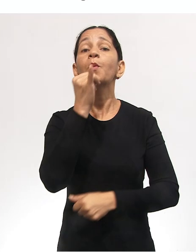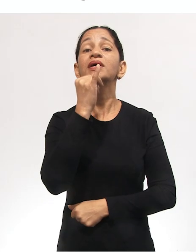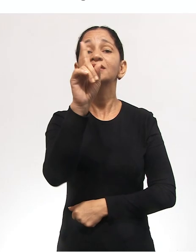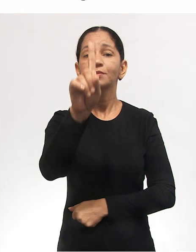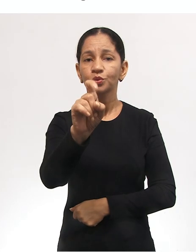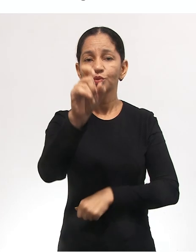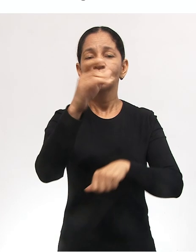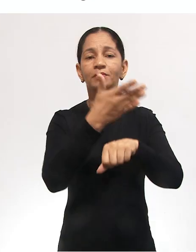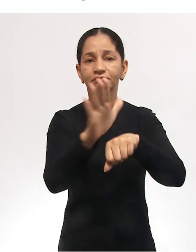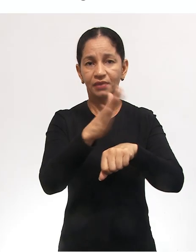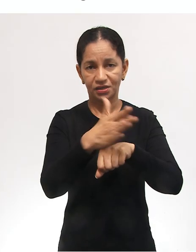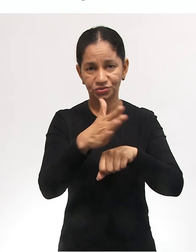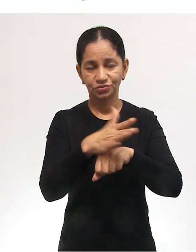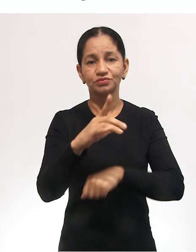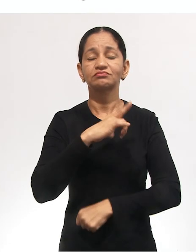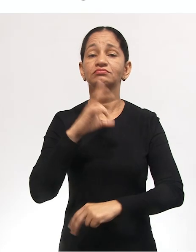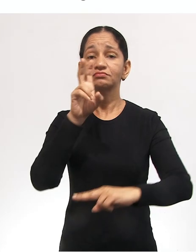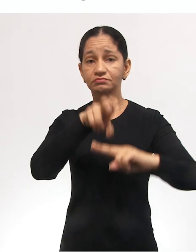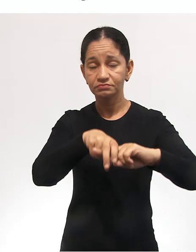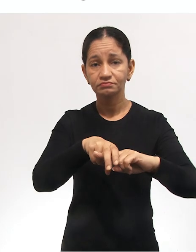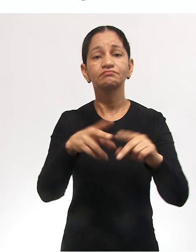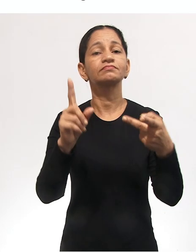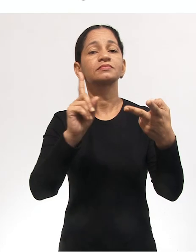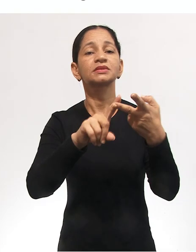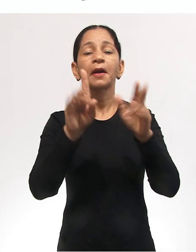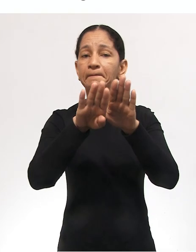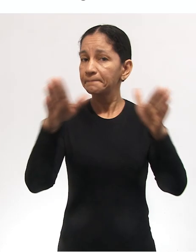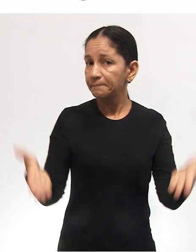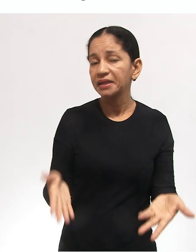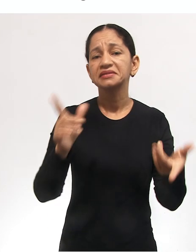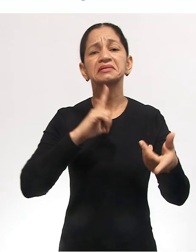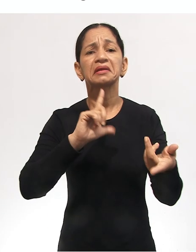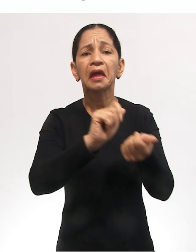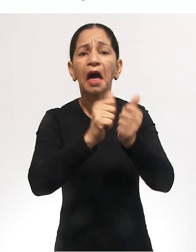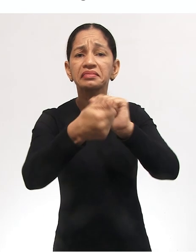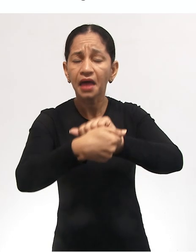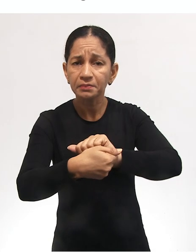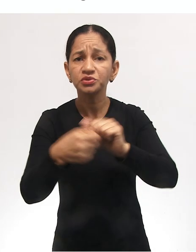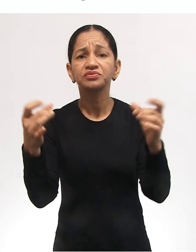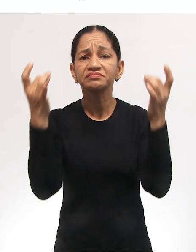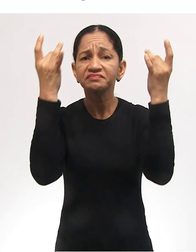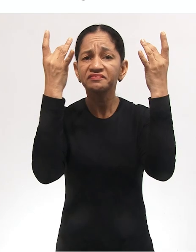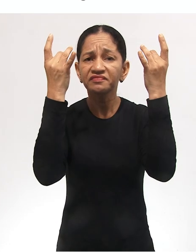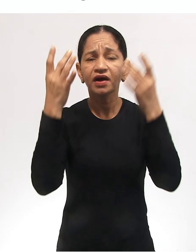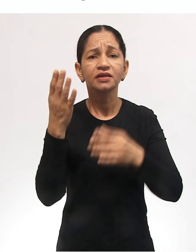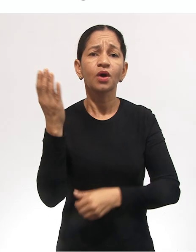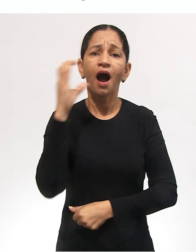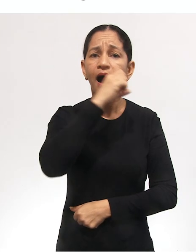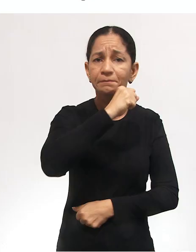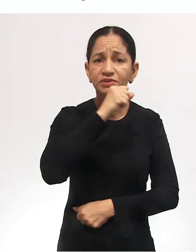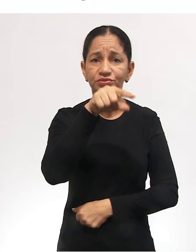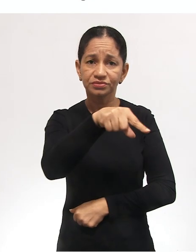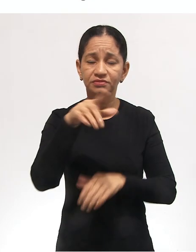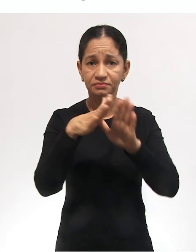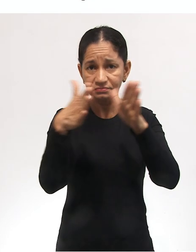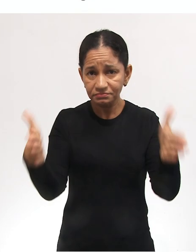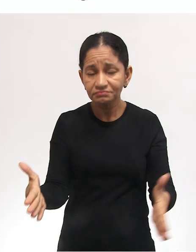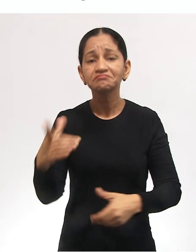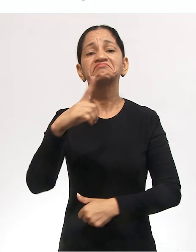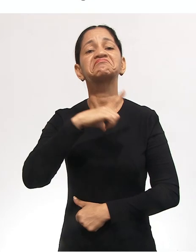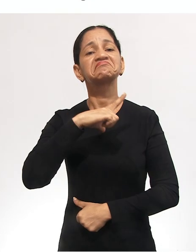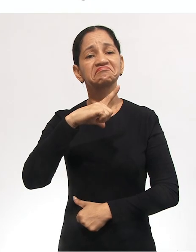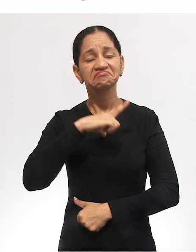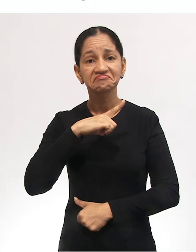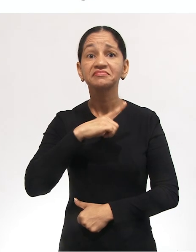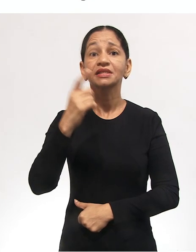cadeiras ergonômicas, mesas reguláveis, suportes para monitores, entre outras coisas. Então, quando você começa a